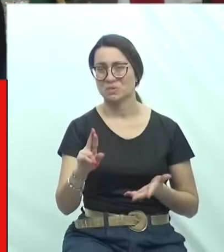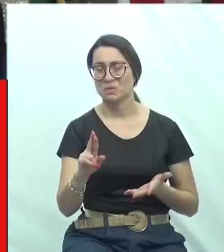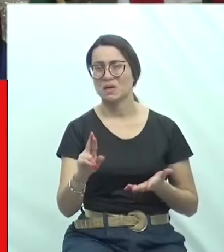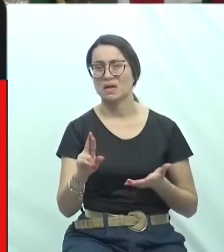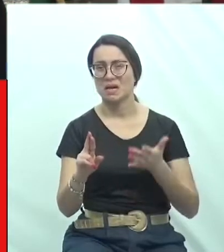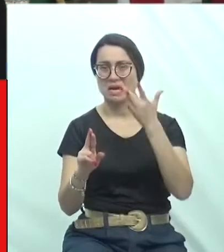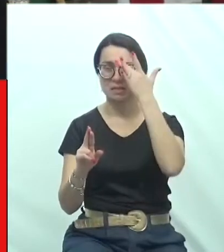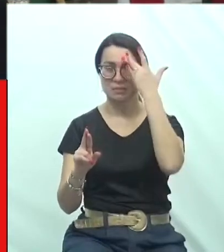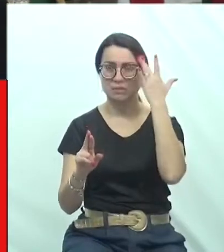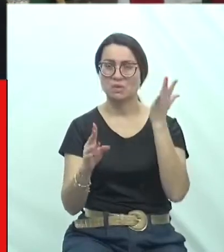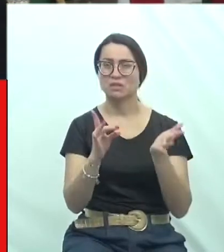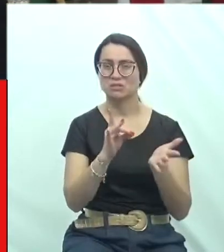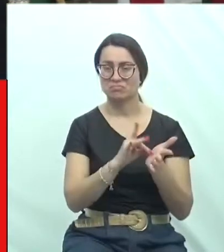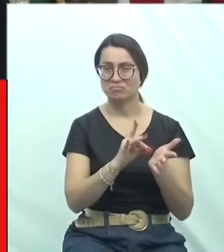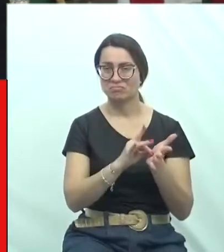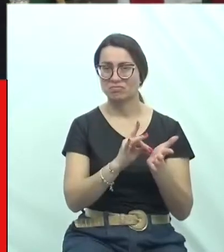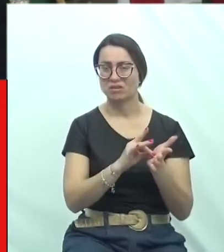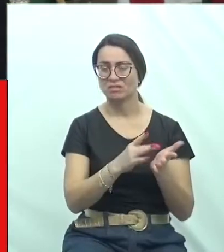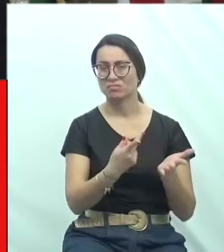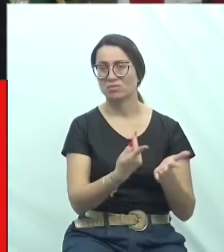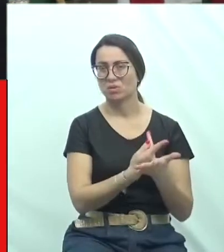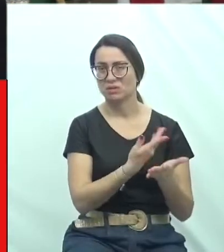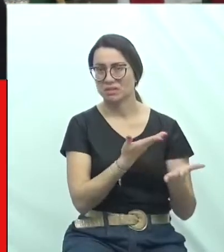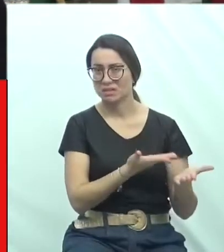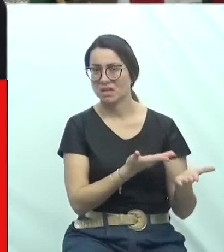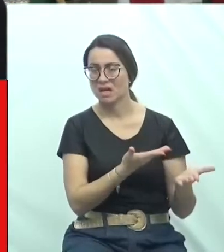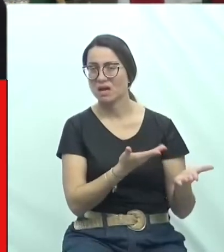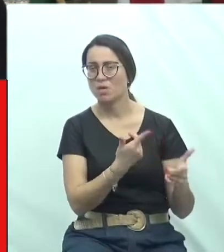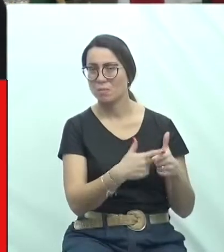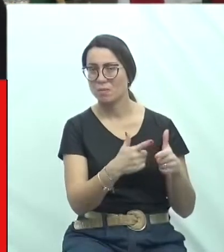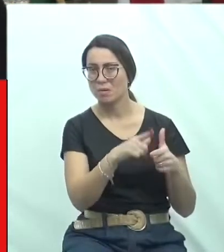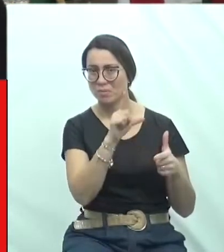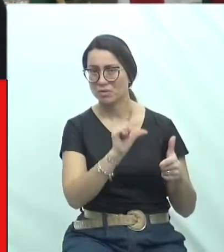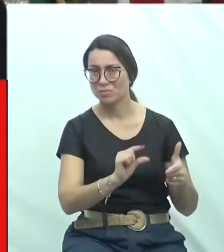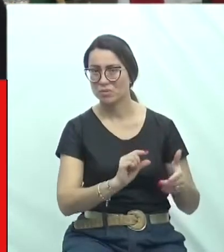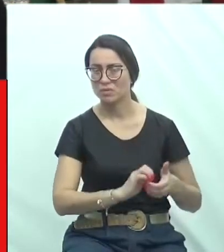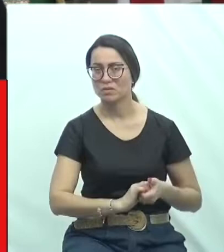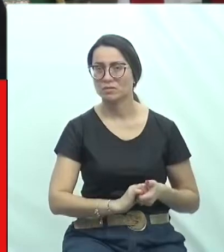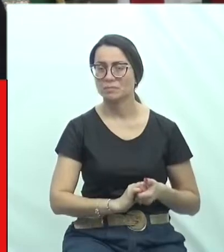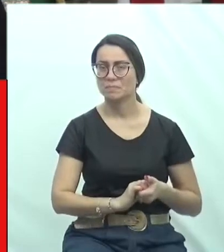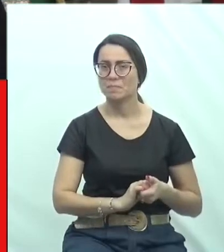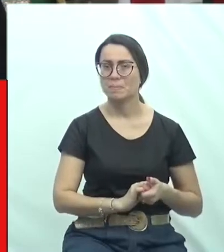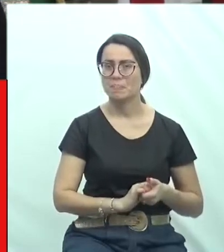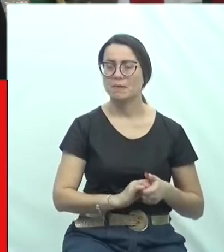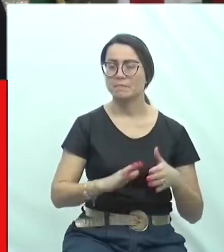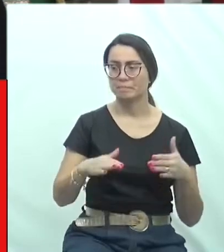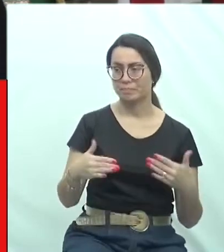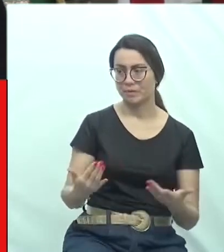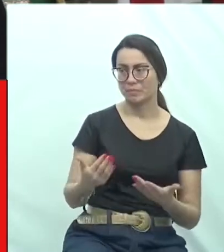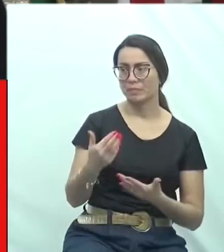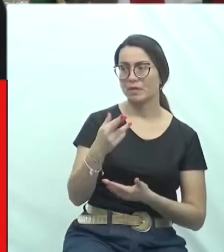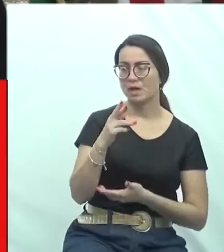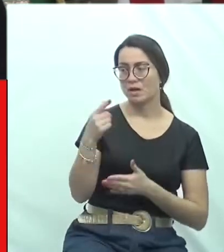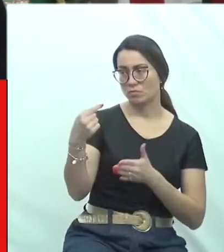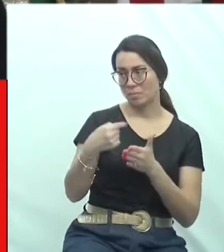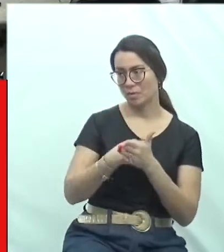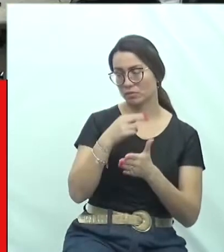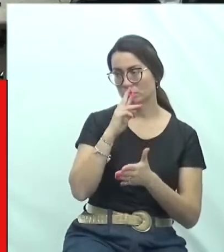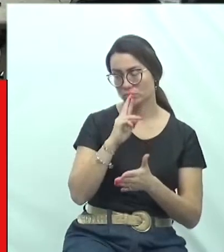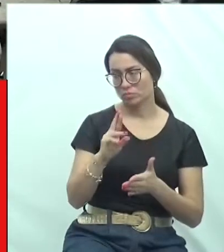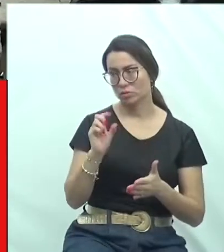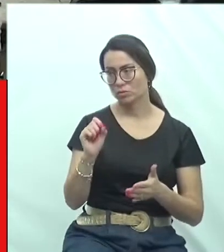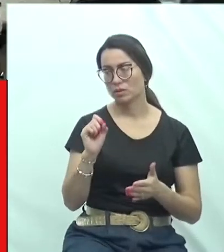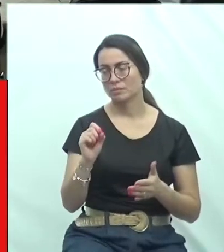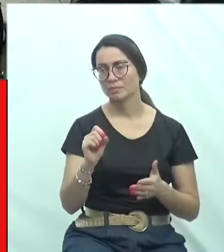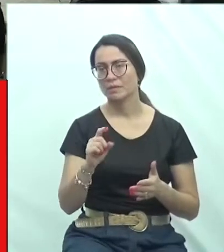Reconhecidamente, ele de fato acontece? A gente possui essa resposta na nossa rede. Uhum. Nunca a gente instalou